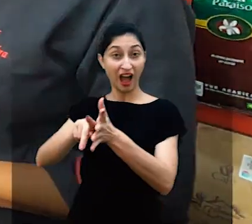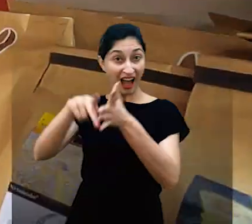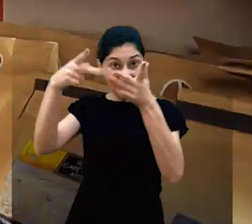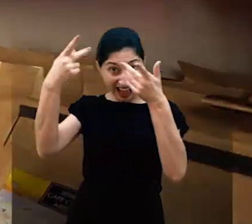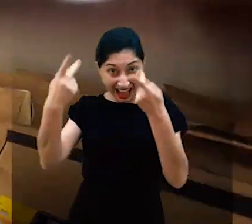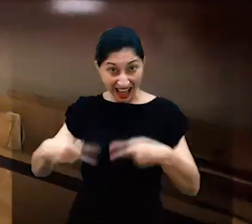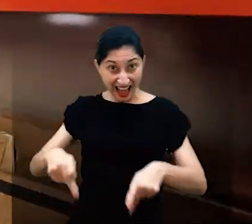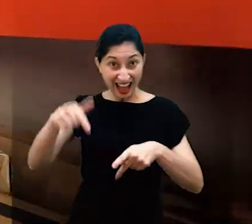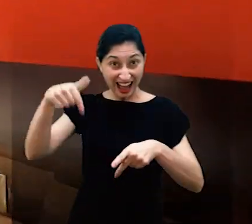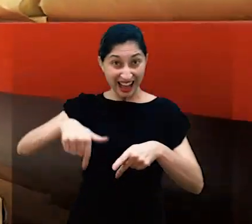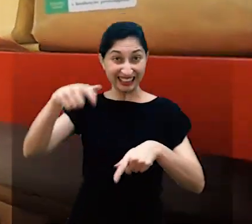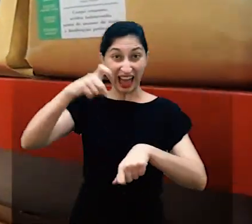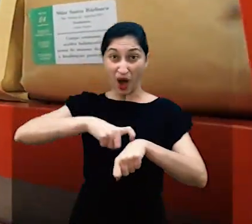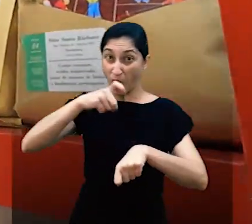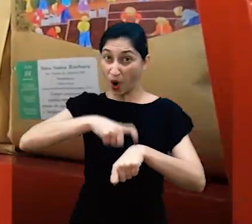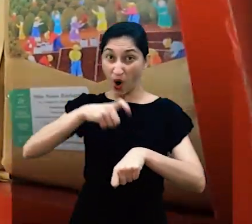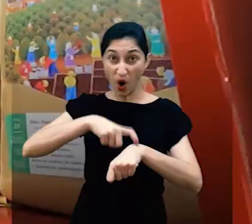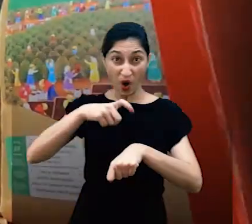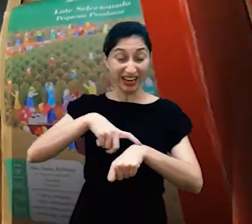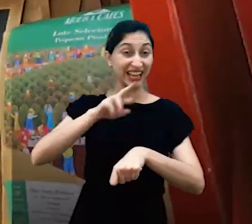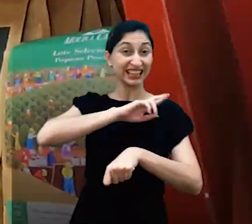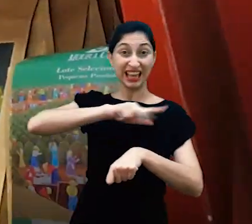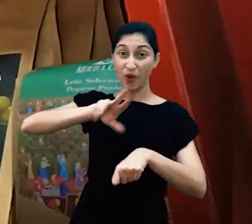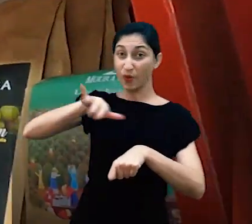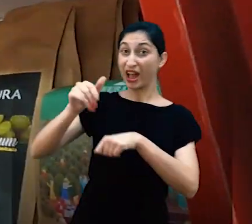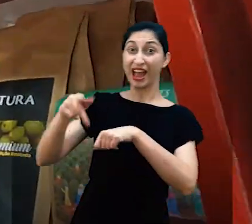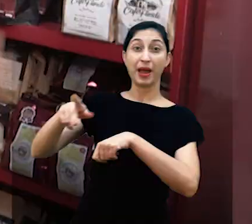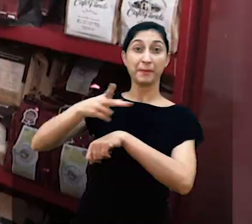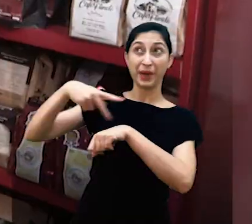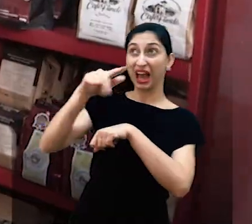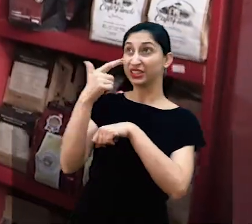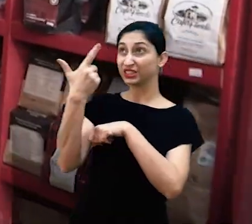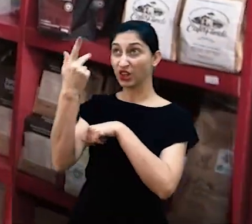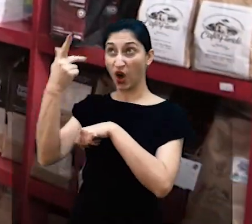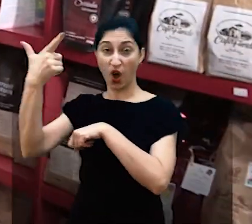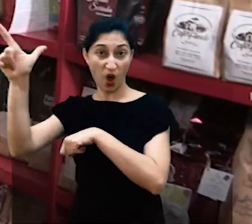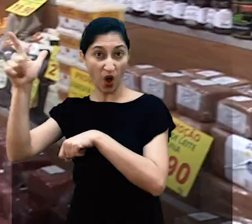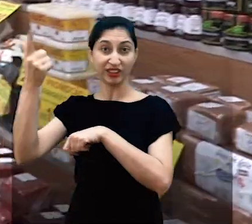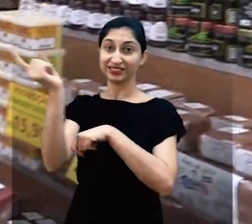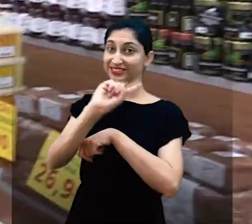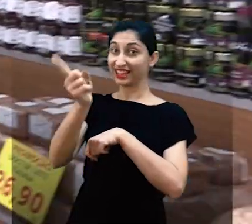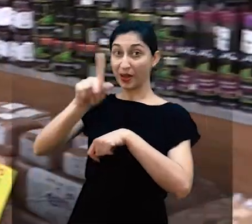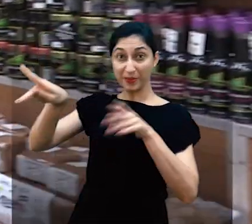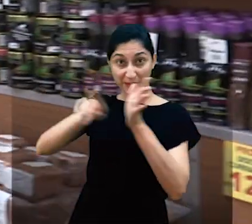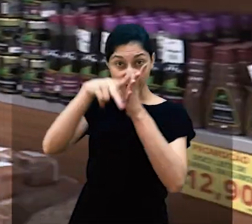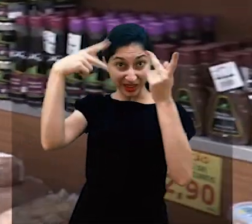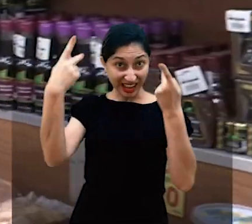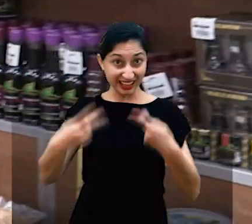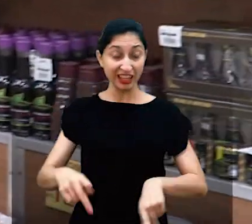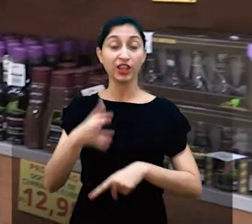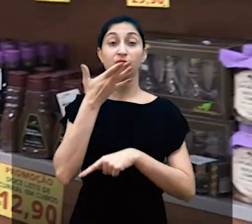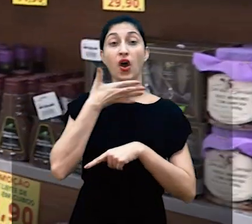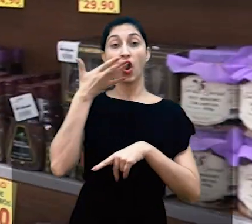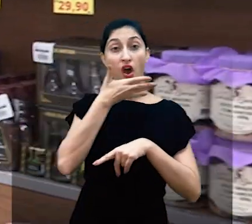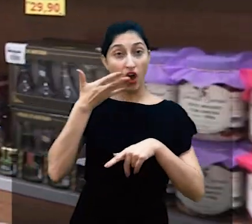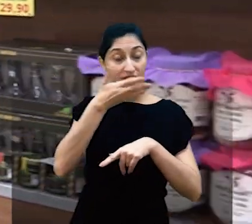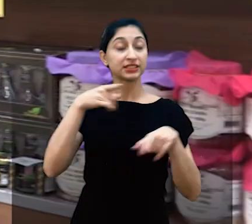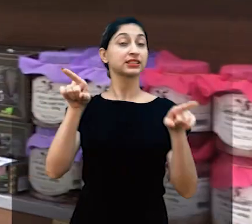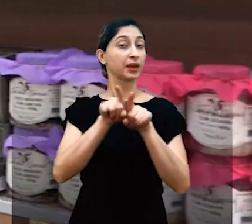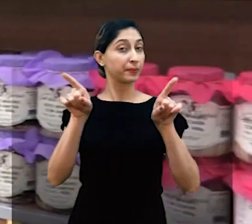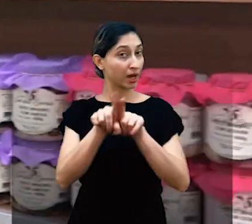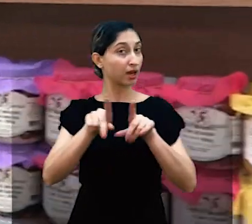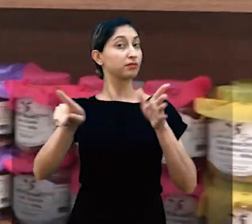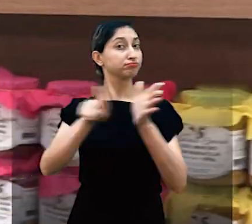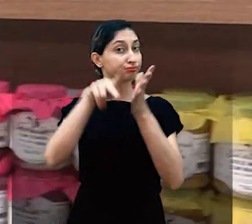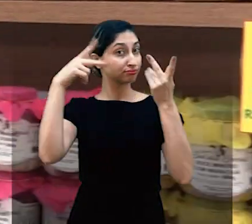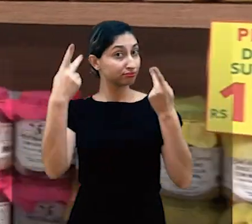importante. Nada importado, é importado de Minas. Nosso café. Doces todos mineiros, todos